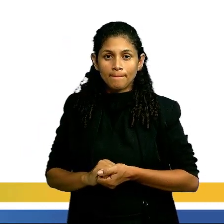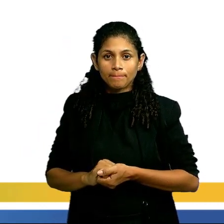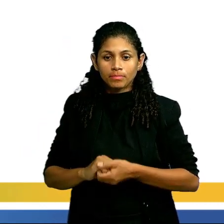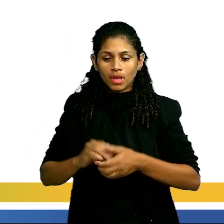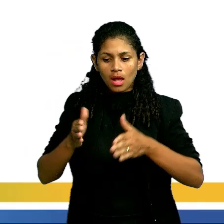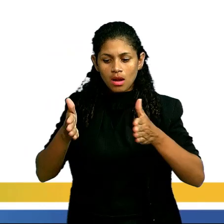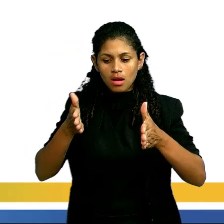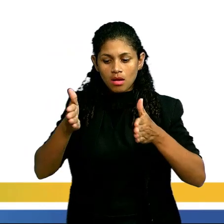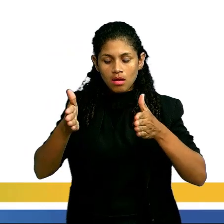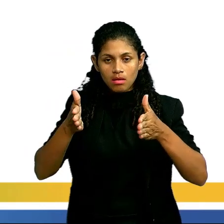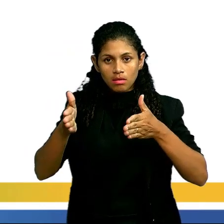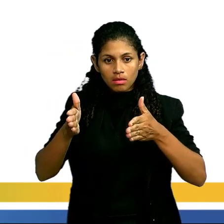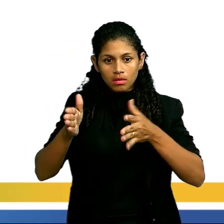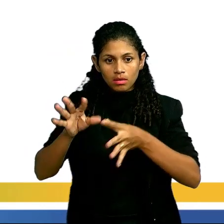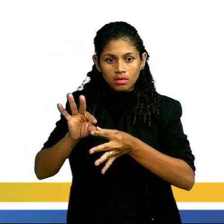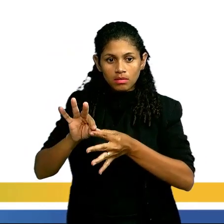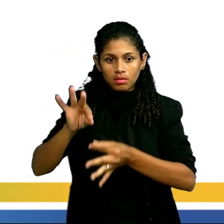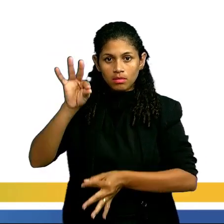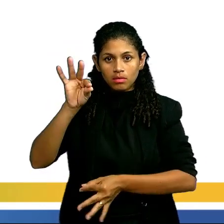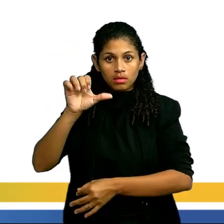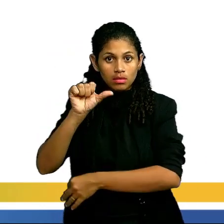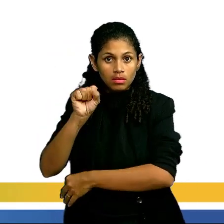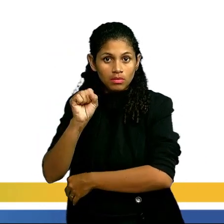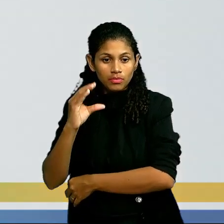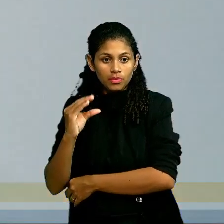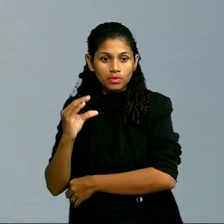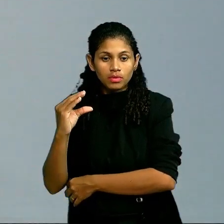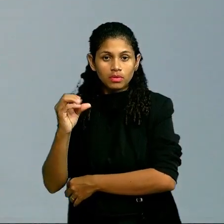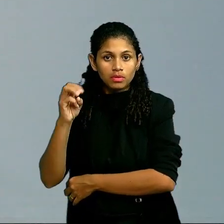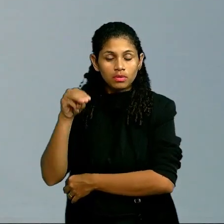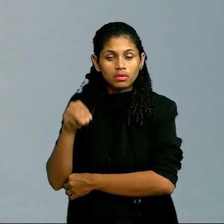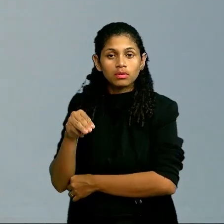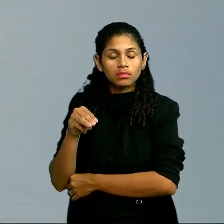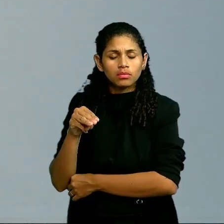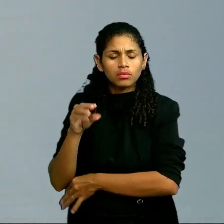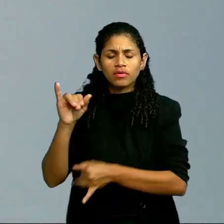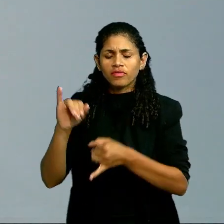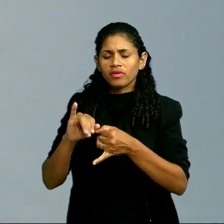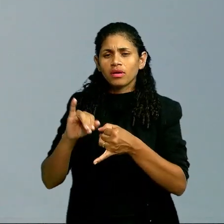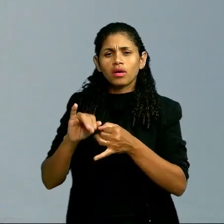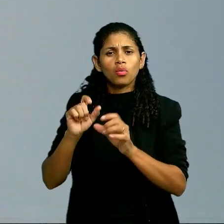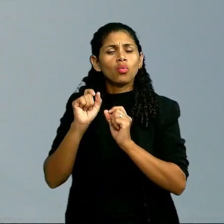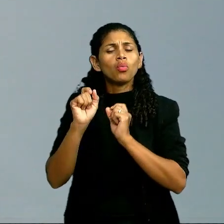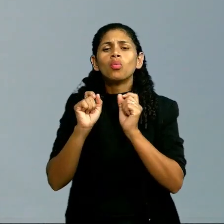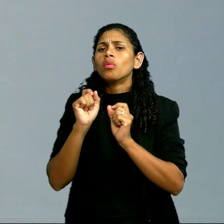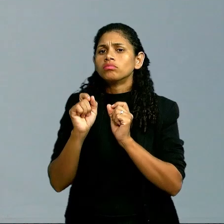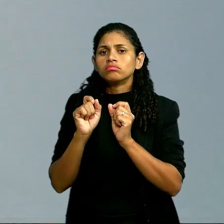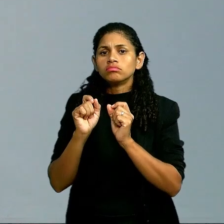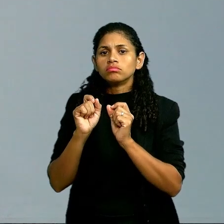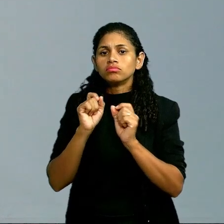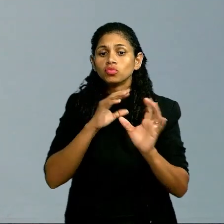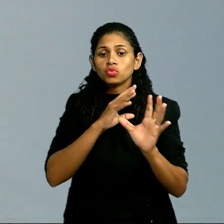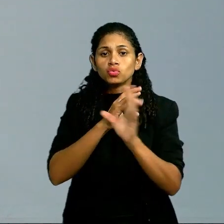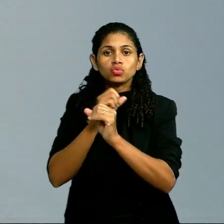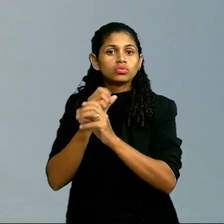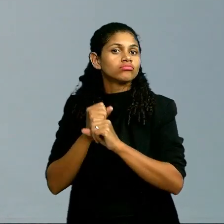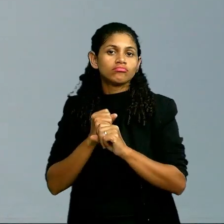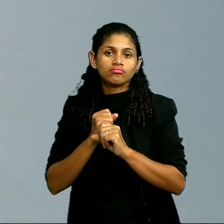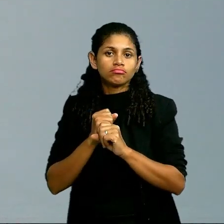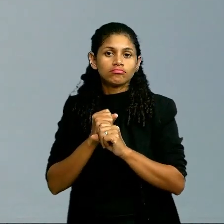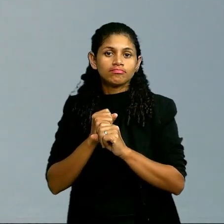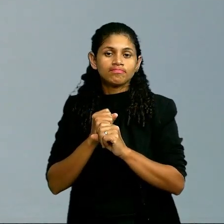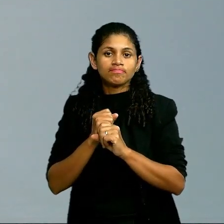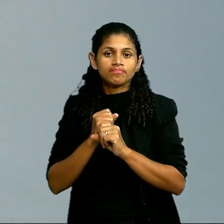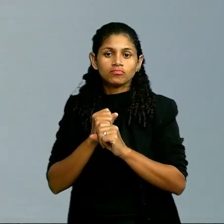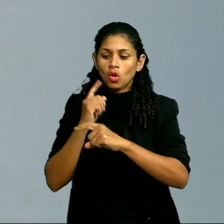são 80 centímetros. O que a gente pode fazer com isso? a soma. Somar todos os